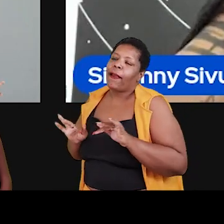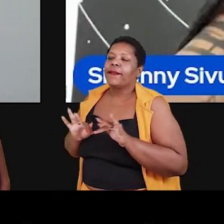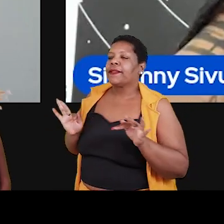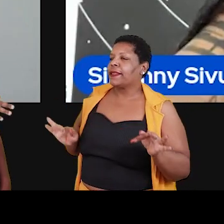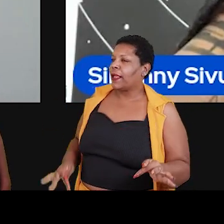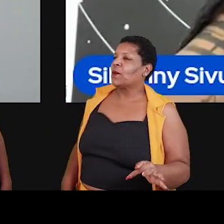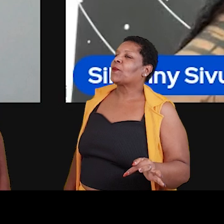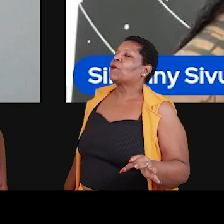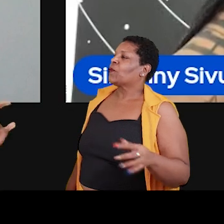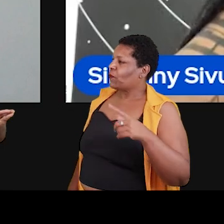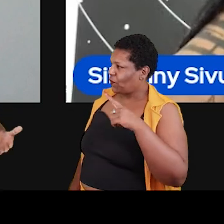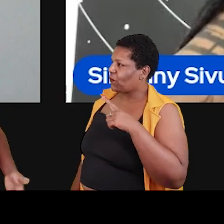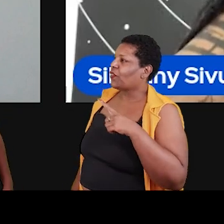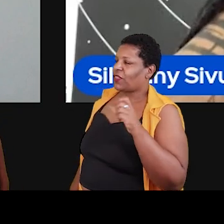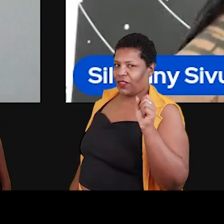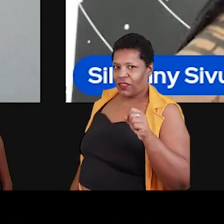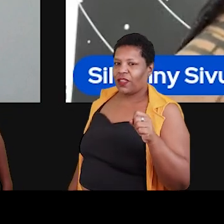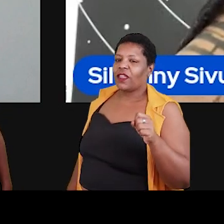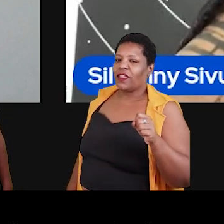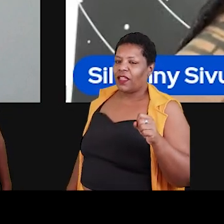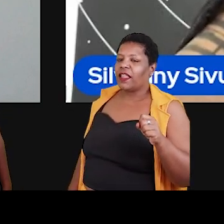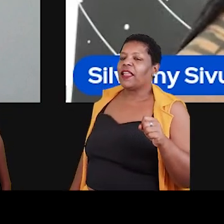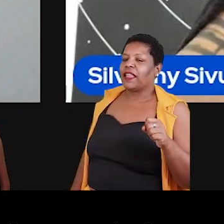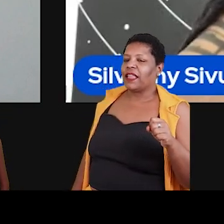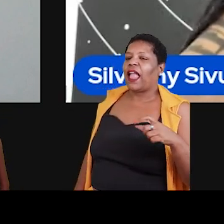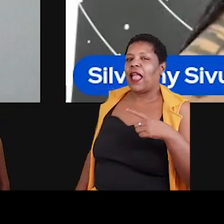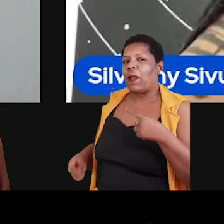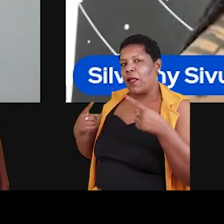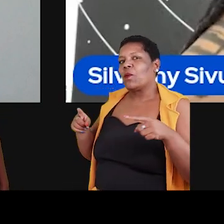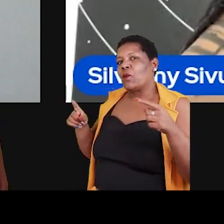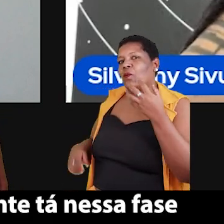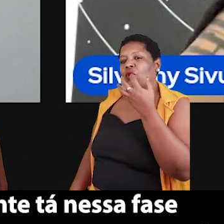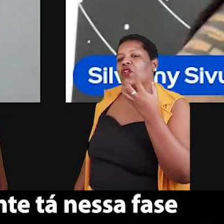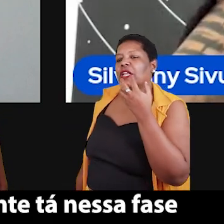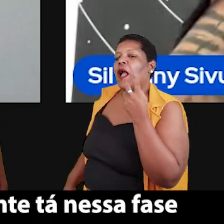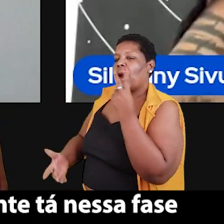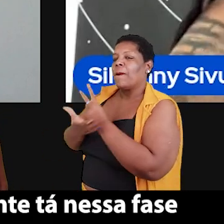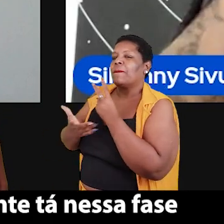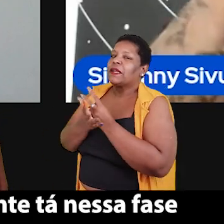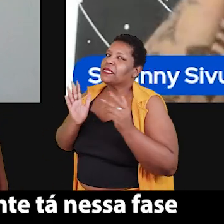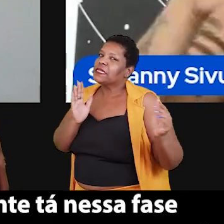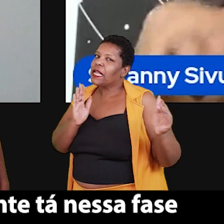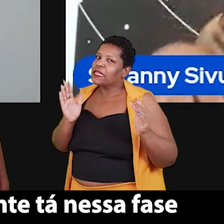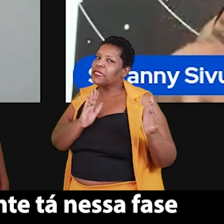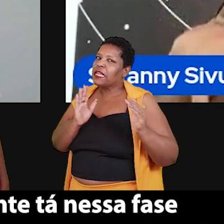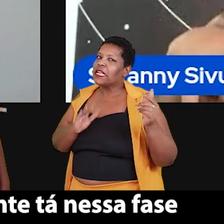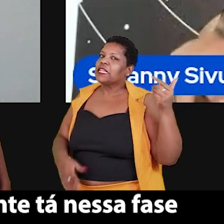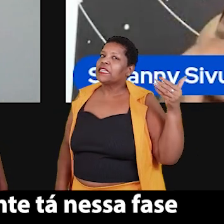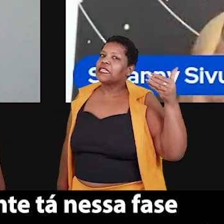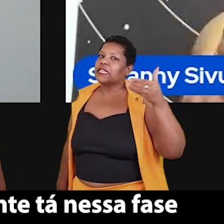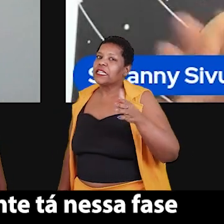cheio de imagino. convenção, é bem, assim, bem musical mesmo. Então a Não, gente e está agora, nessa fase de trazer